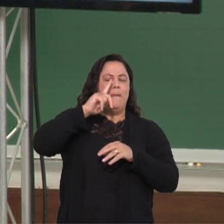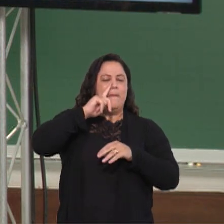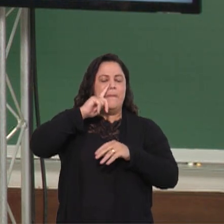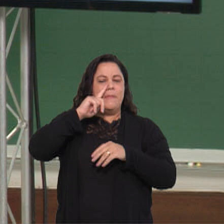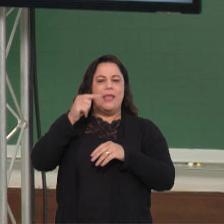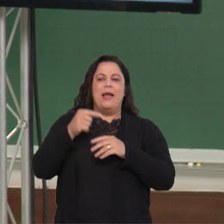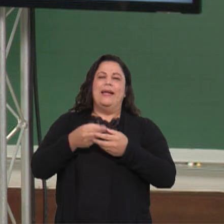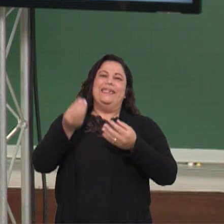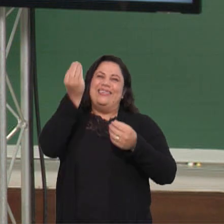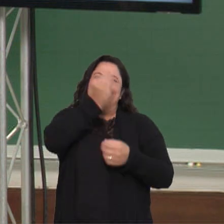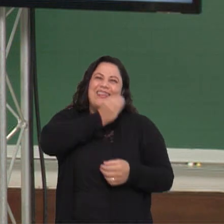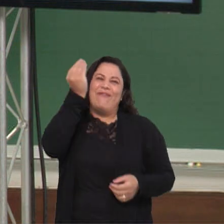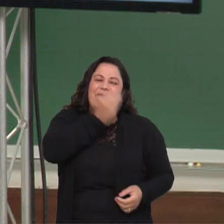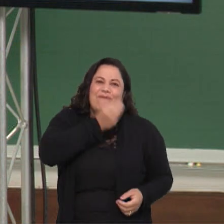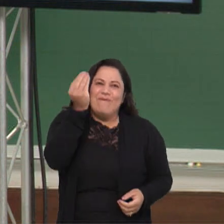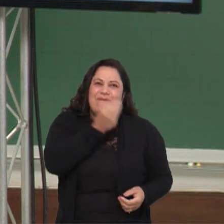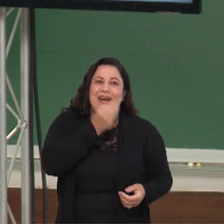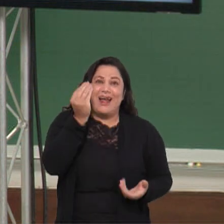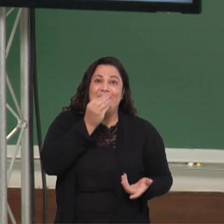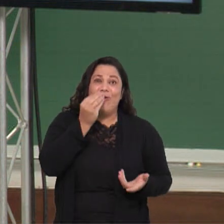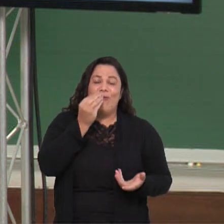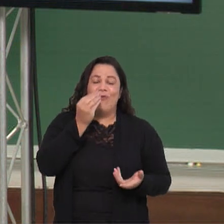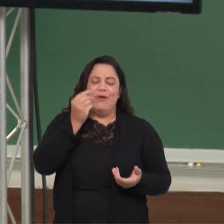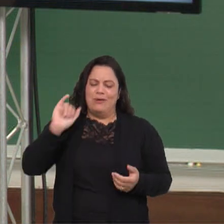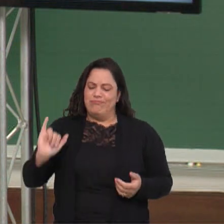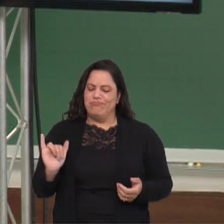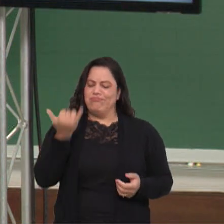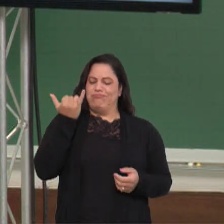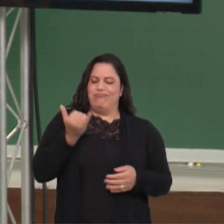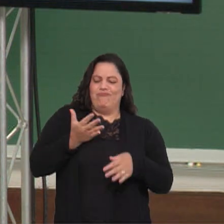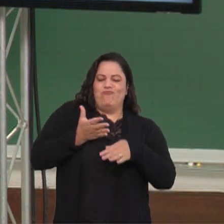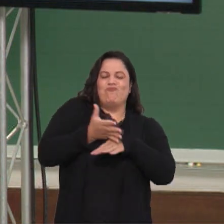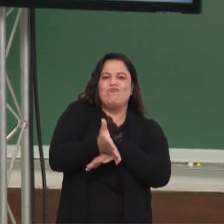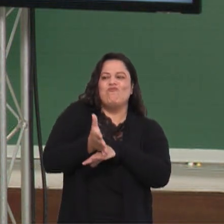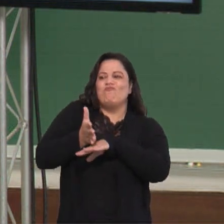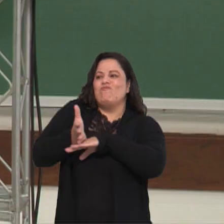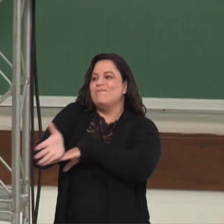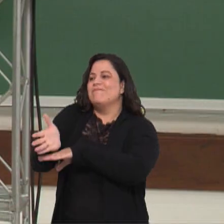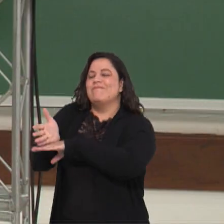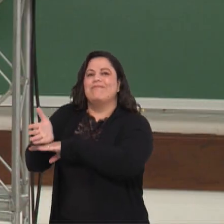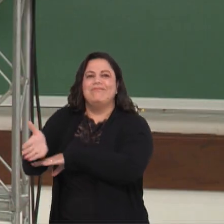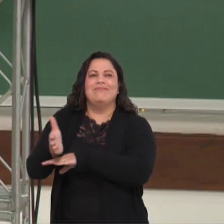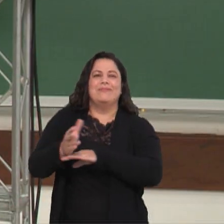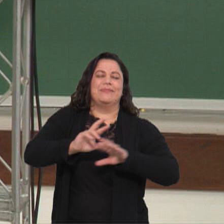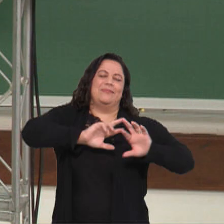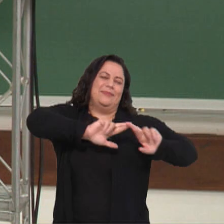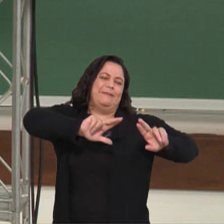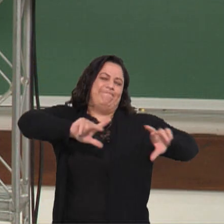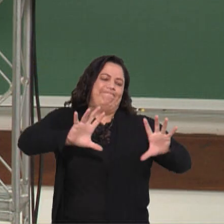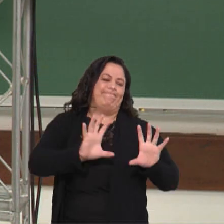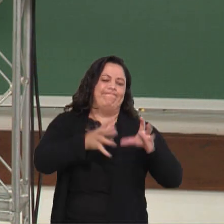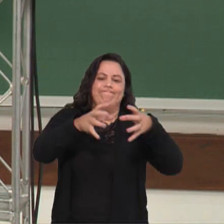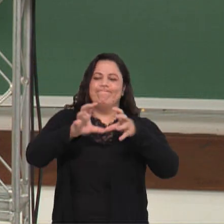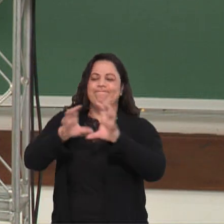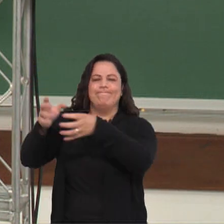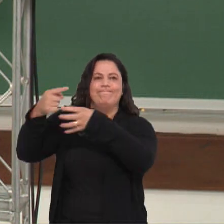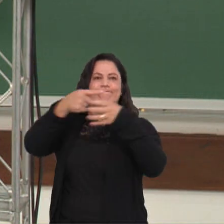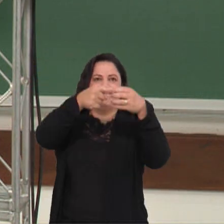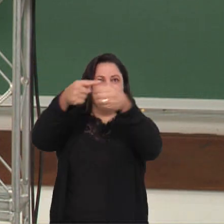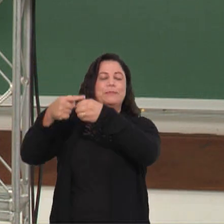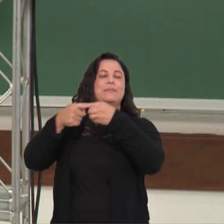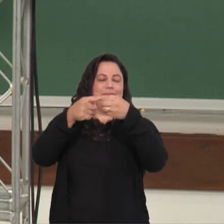invadisse e dominasse as colônias gregas, tá? Ok? Só informação histórica aí para a gente agregar um pouquinho aí sobre a